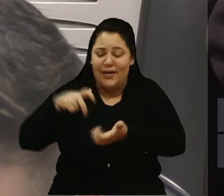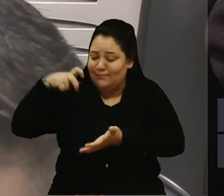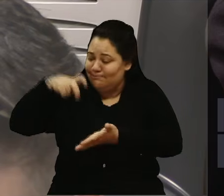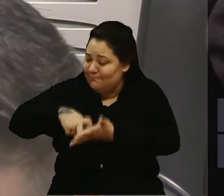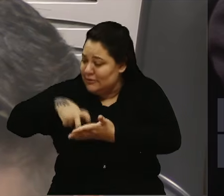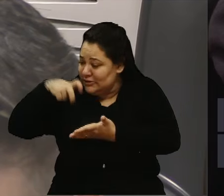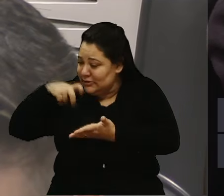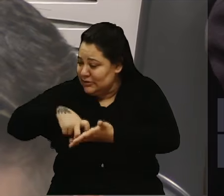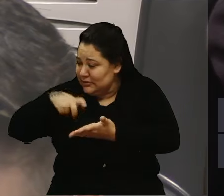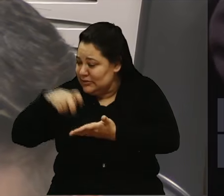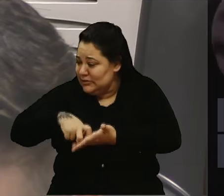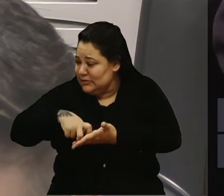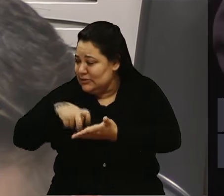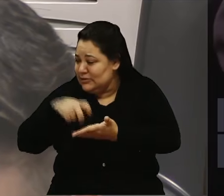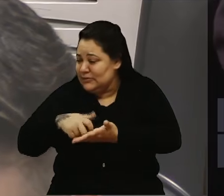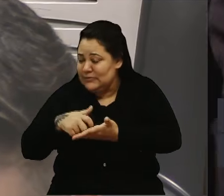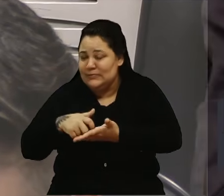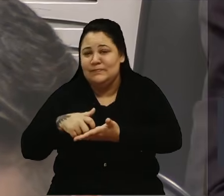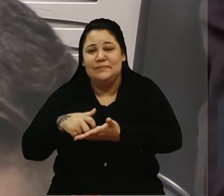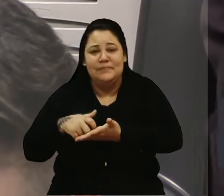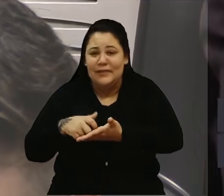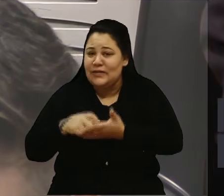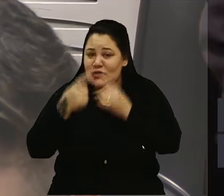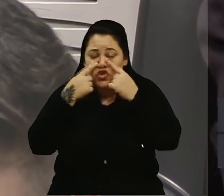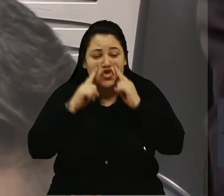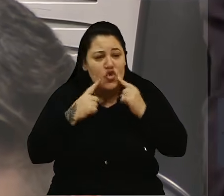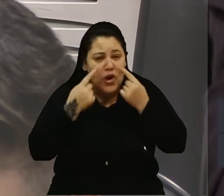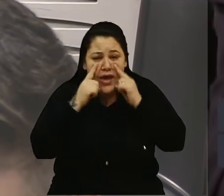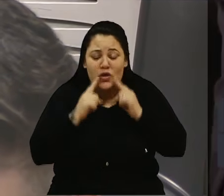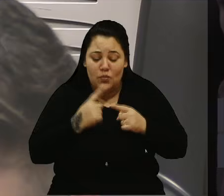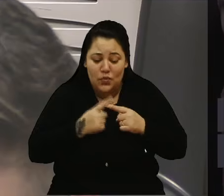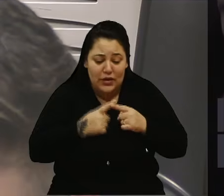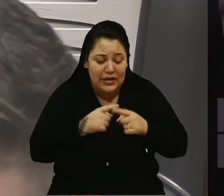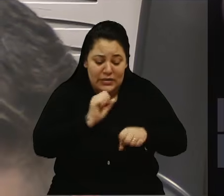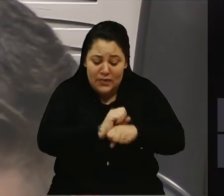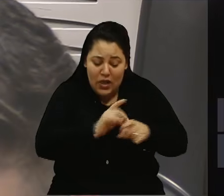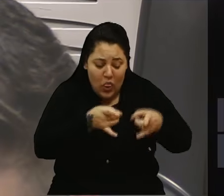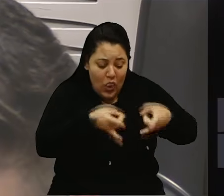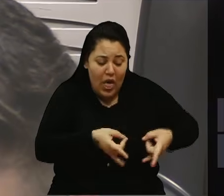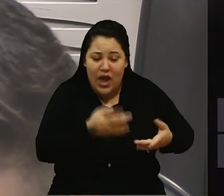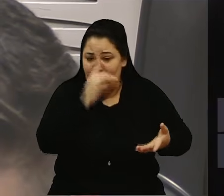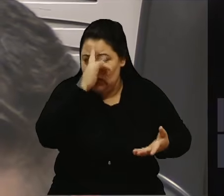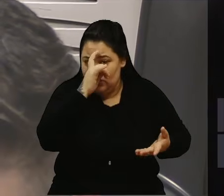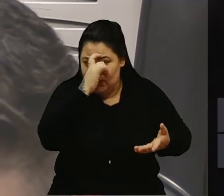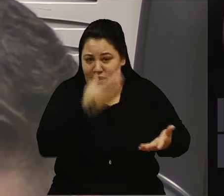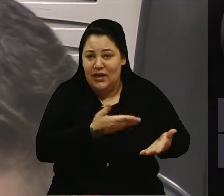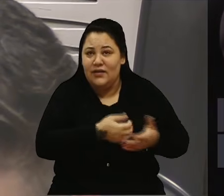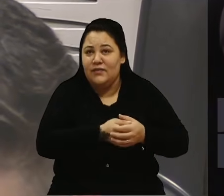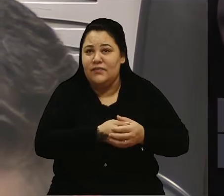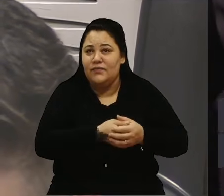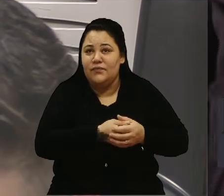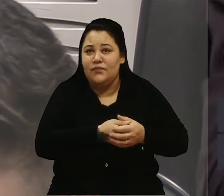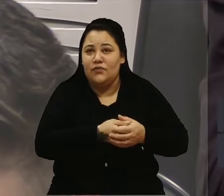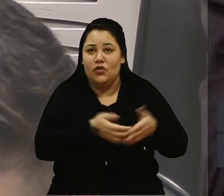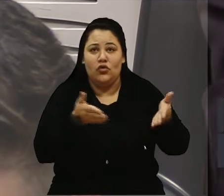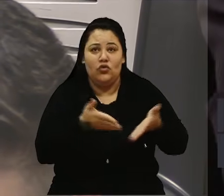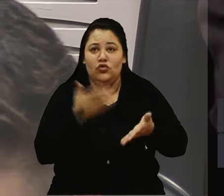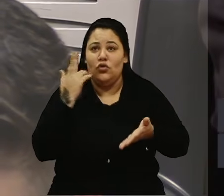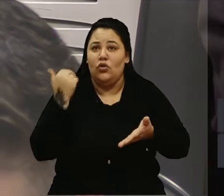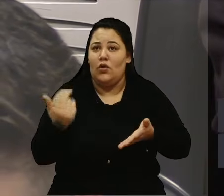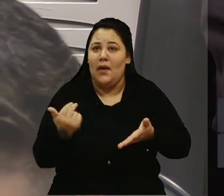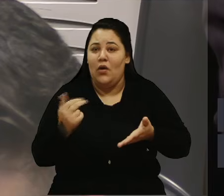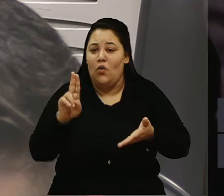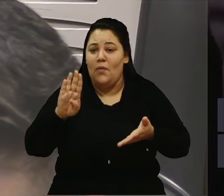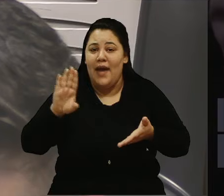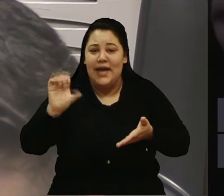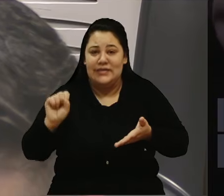pessoas desesperadas na espera de um leito hospitalar. Inclusive, hoje é normal vocês verem carro fúnebre nas OBS buscar corpo, porque se não tem leito no hospital, vai fazer